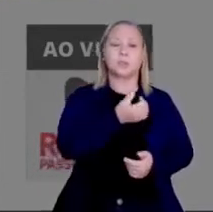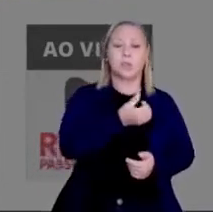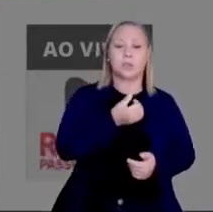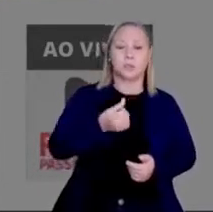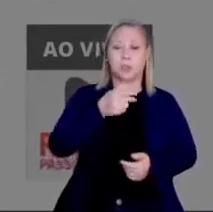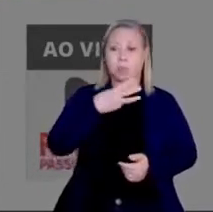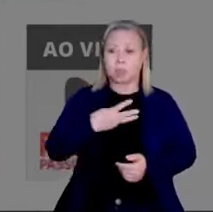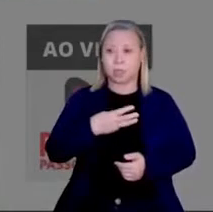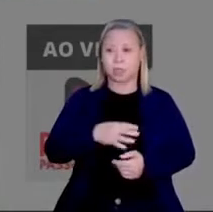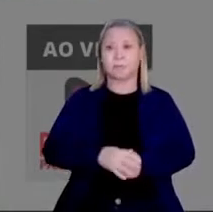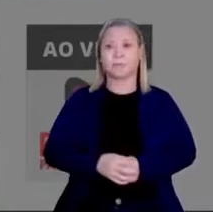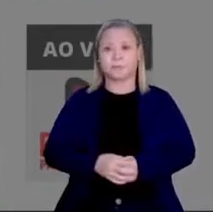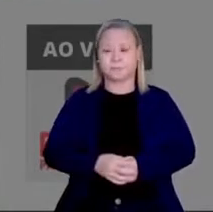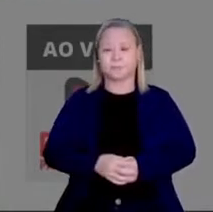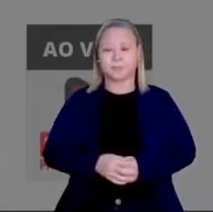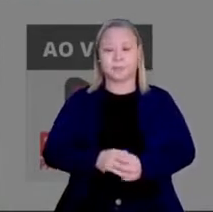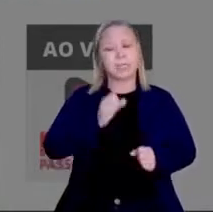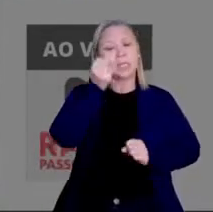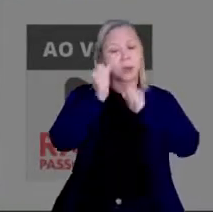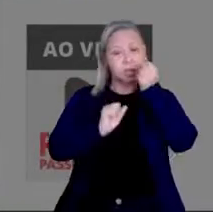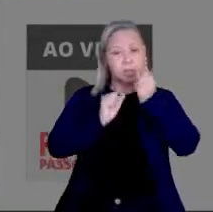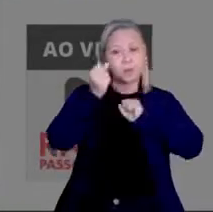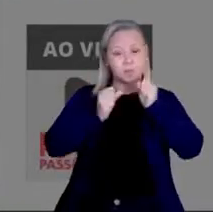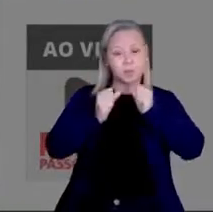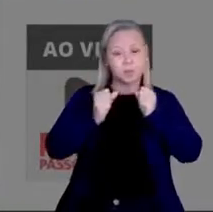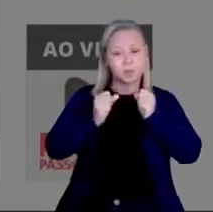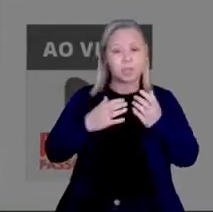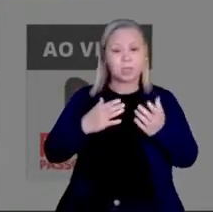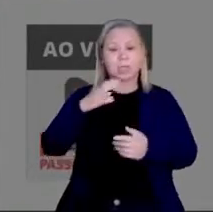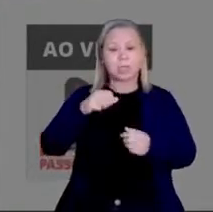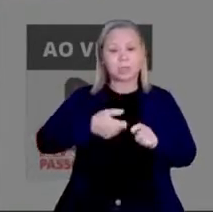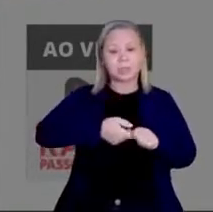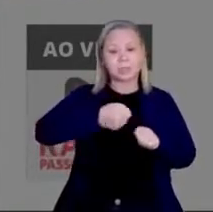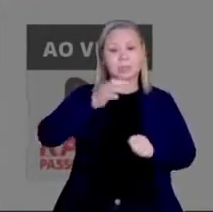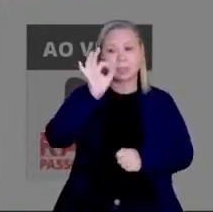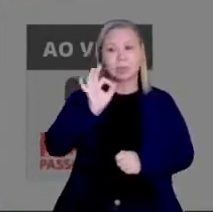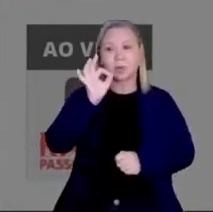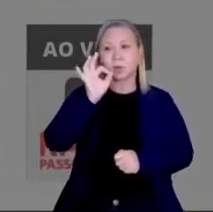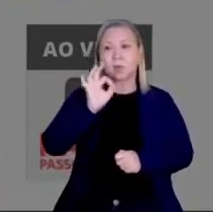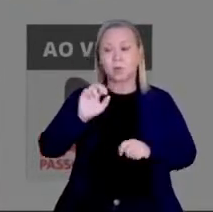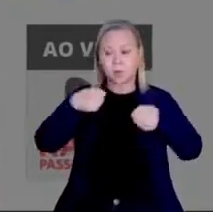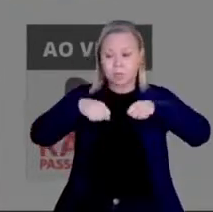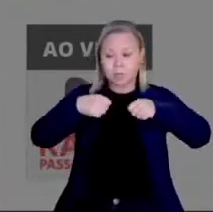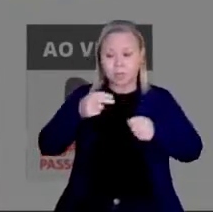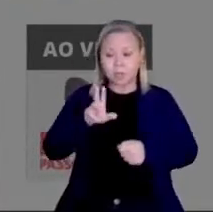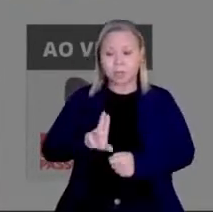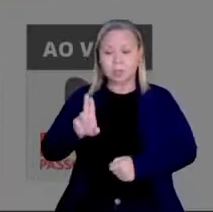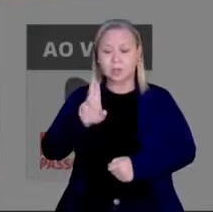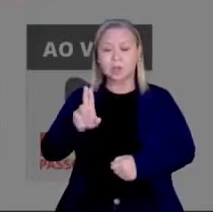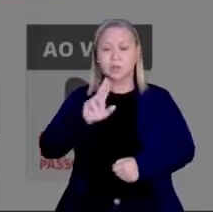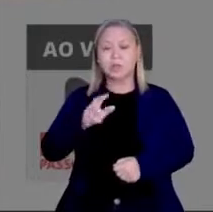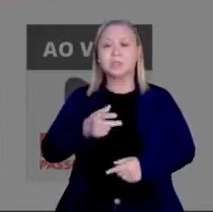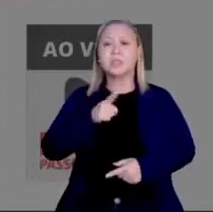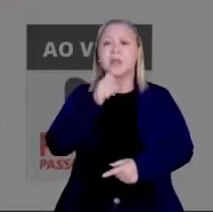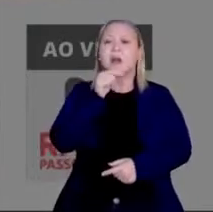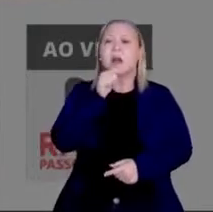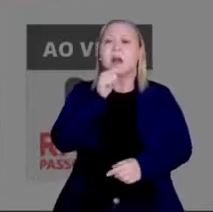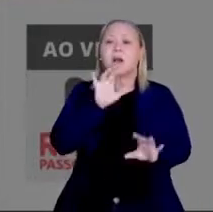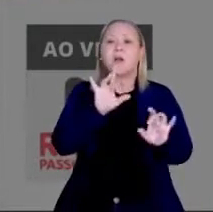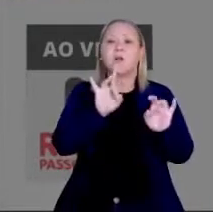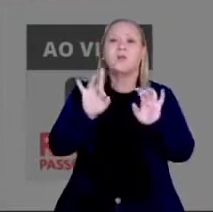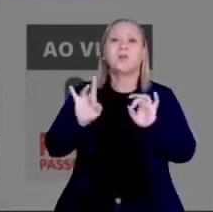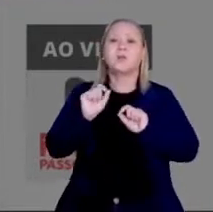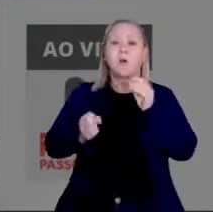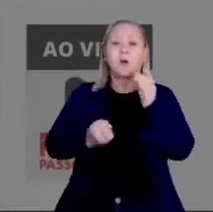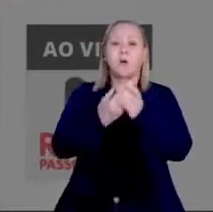para que a gente garanta o funcionamento do turismo. Ora, o governo está dizendo que é preciso, sabe, que é só para produzir